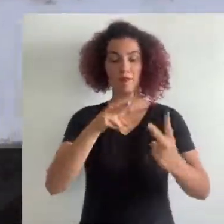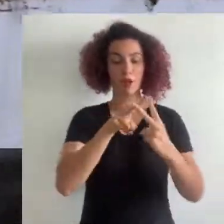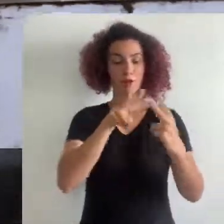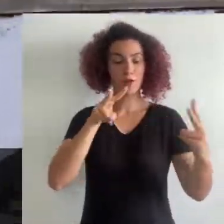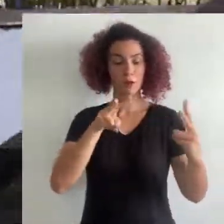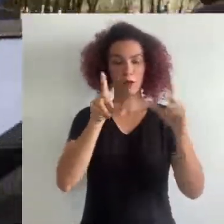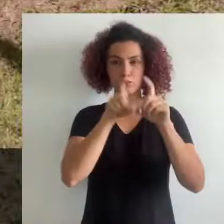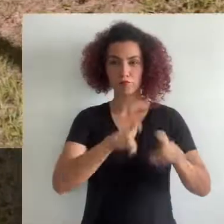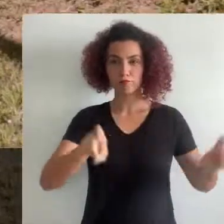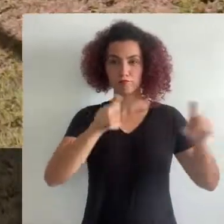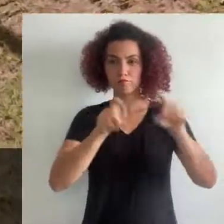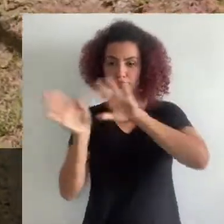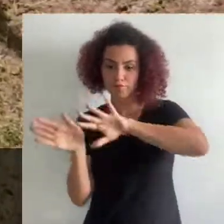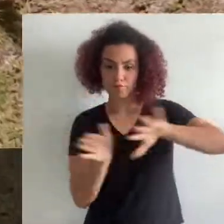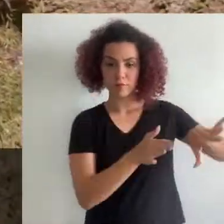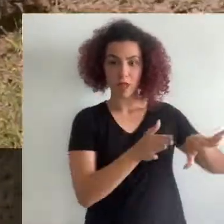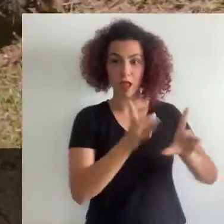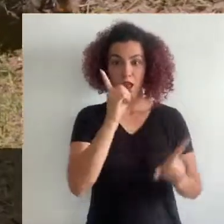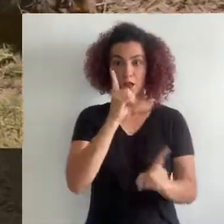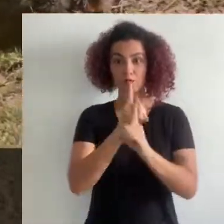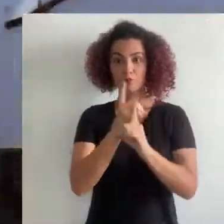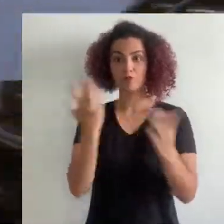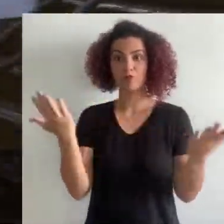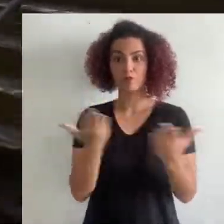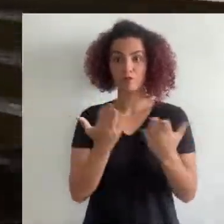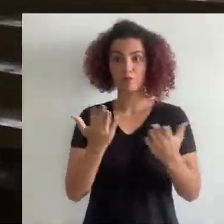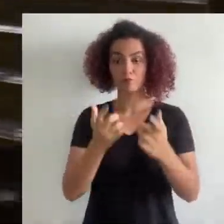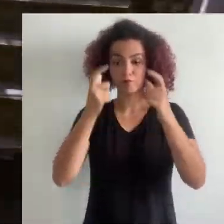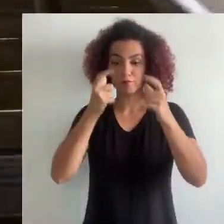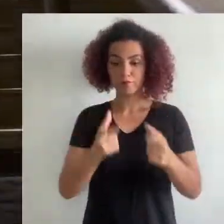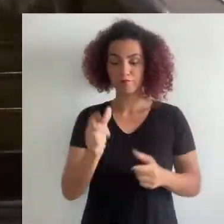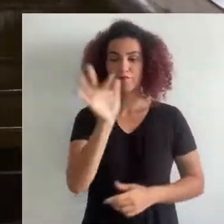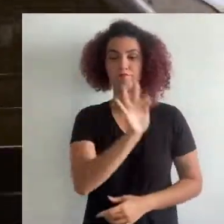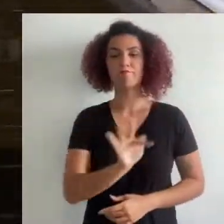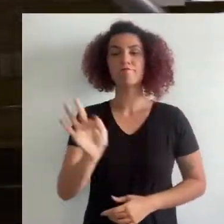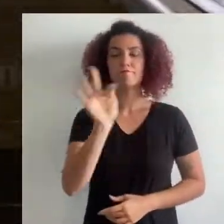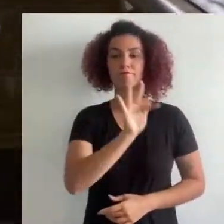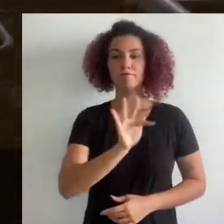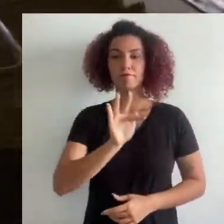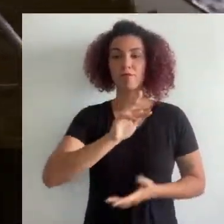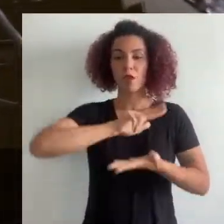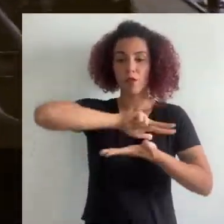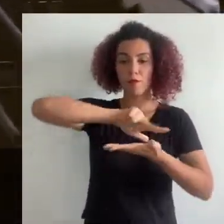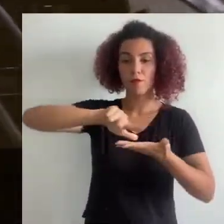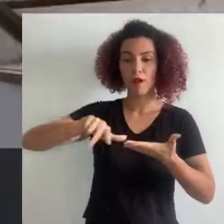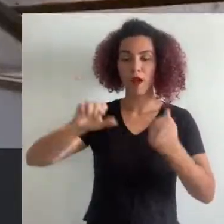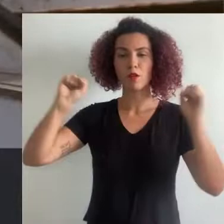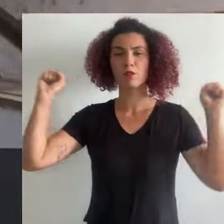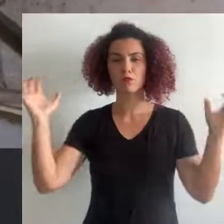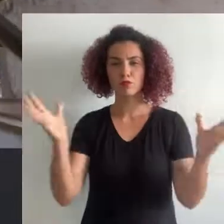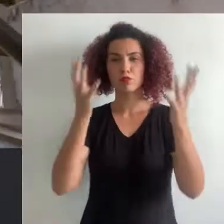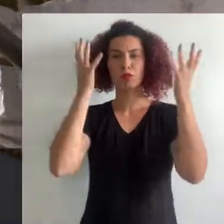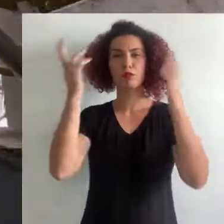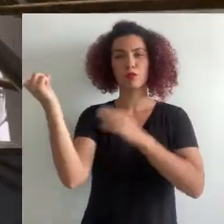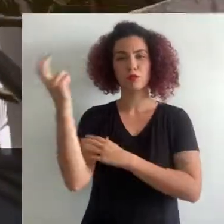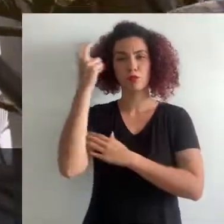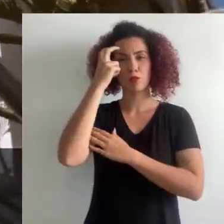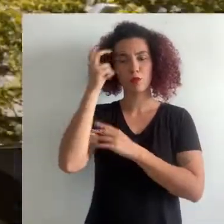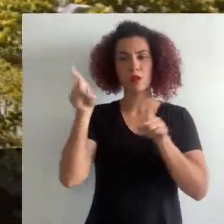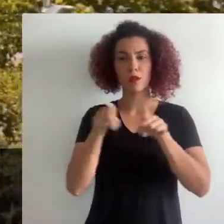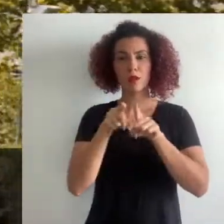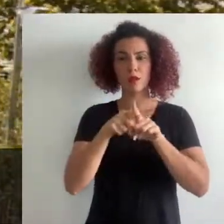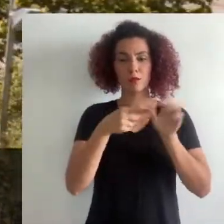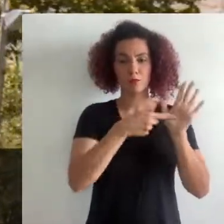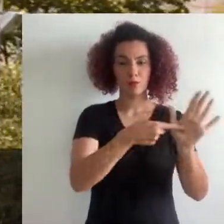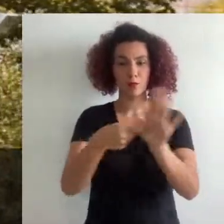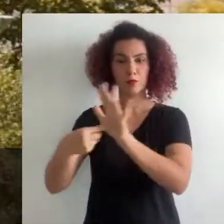fronteiras das telas, agora, o nosso ponto de encontro é no campus, onde uma série de atrações culturais e acadêmicas vão abrir espaço